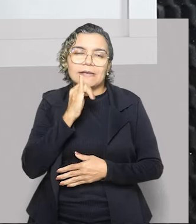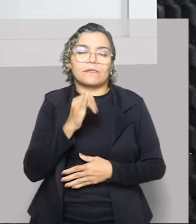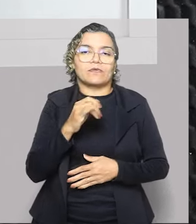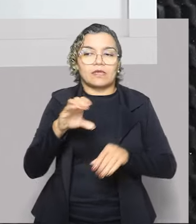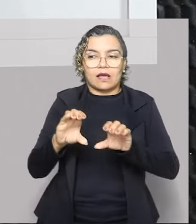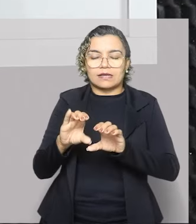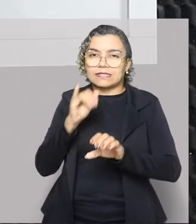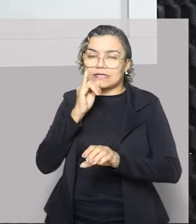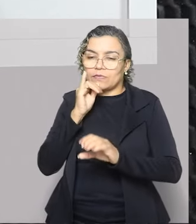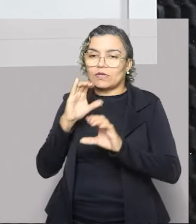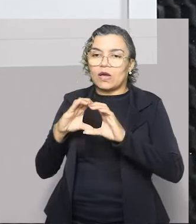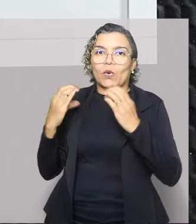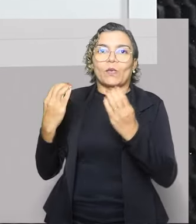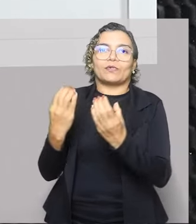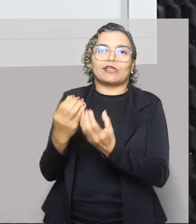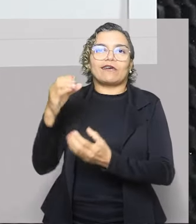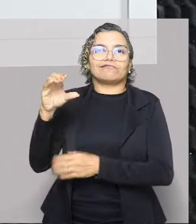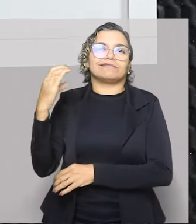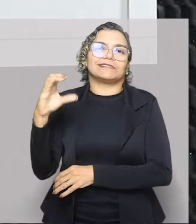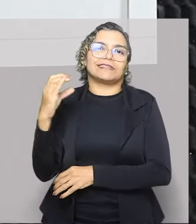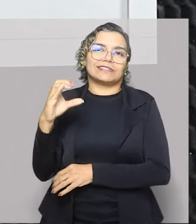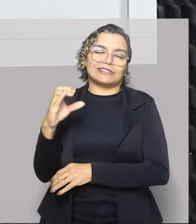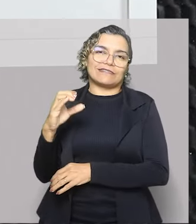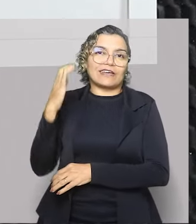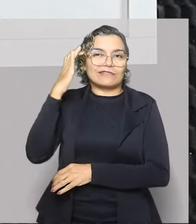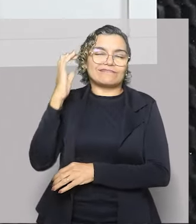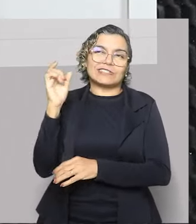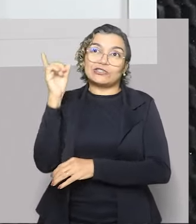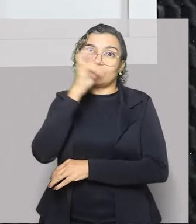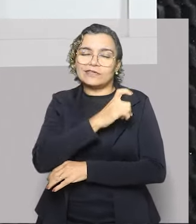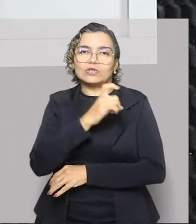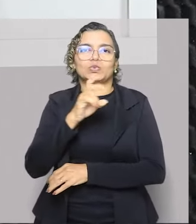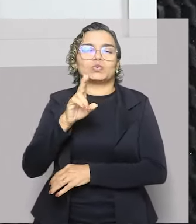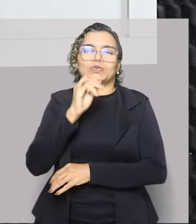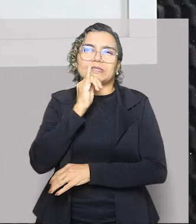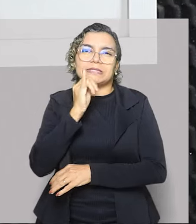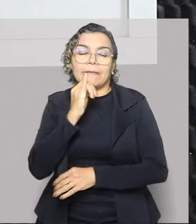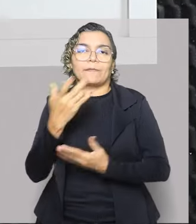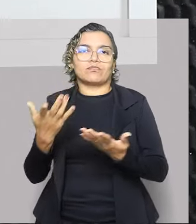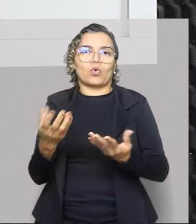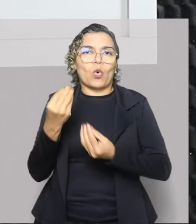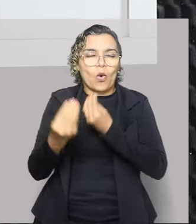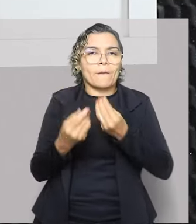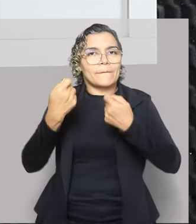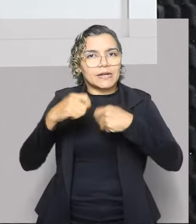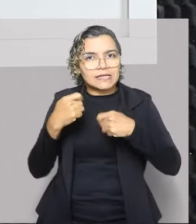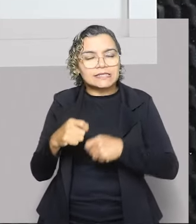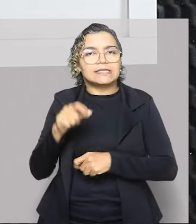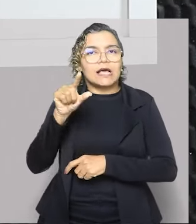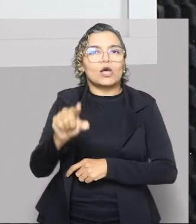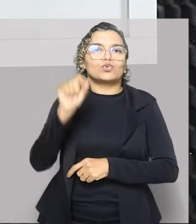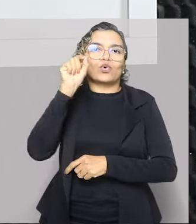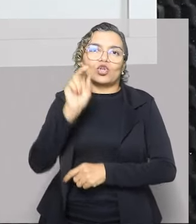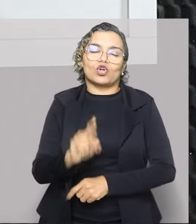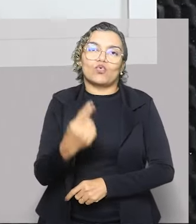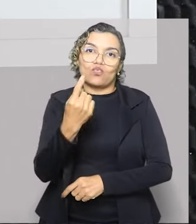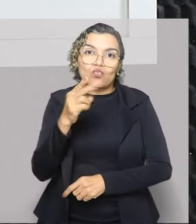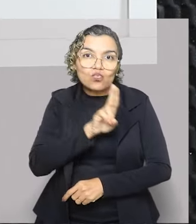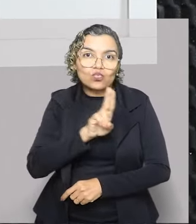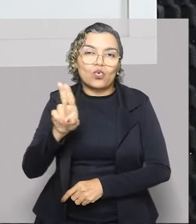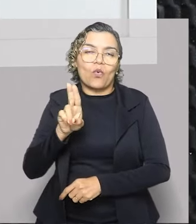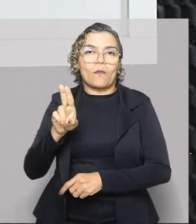científica é muito difícil né a gente utilizar esses nomes científicos a gente acaba utilizando mesmo né os nomes comuns aí